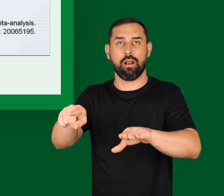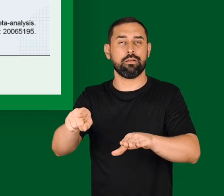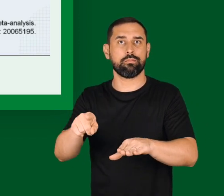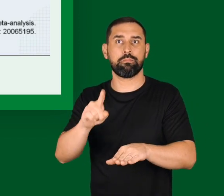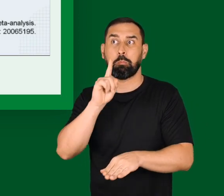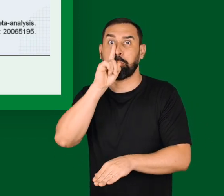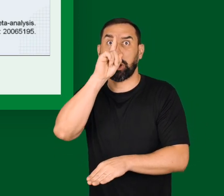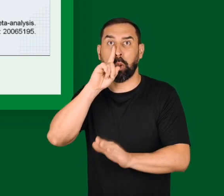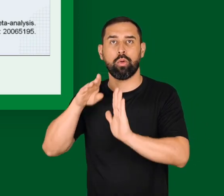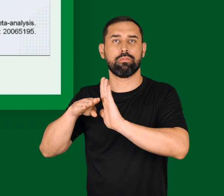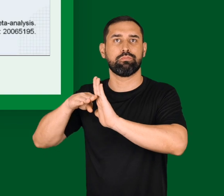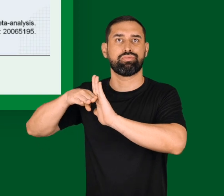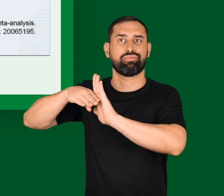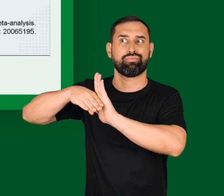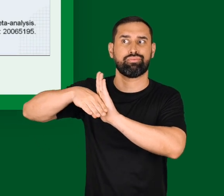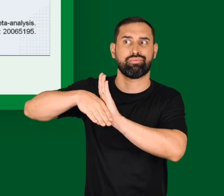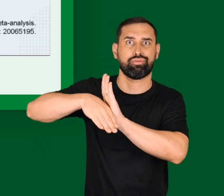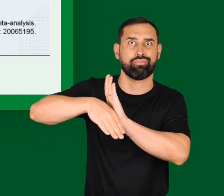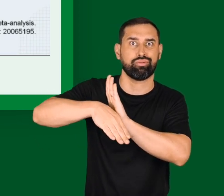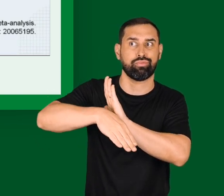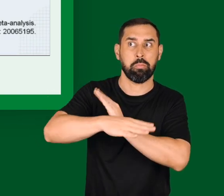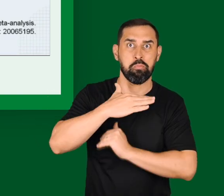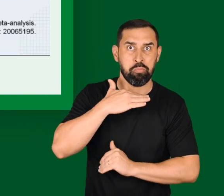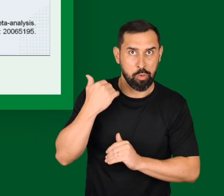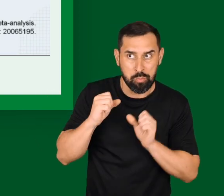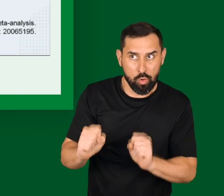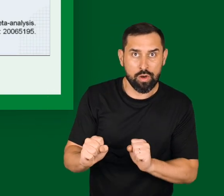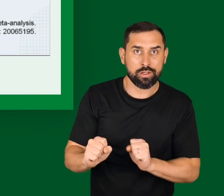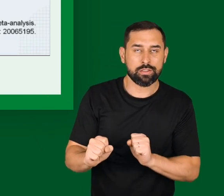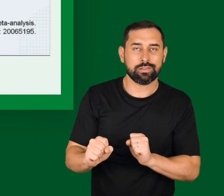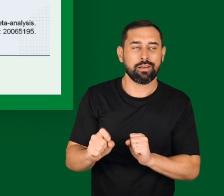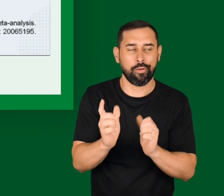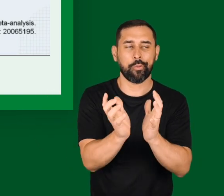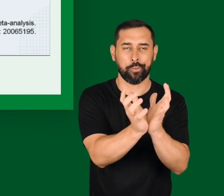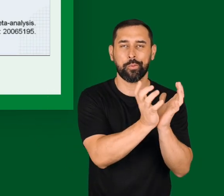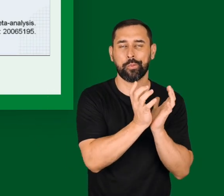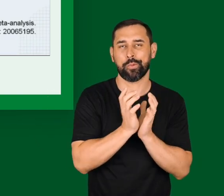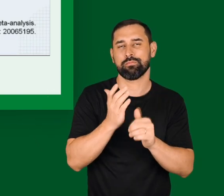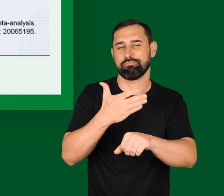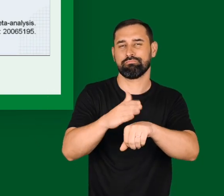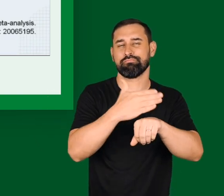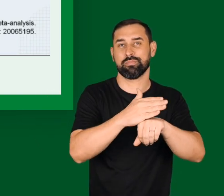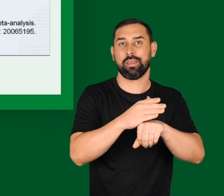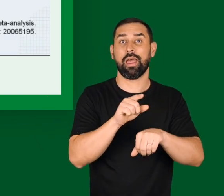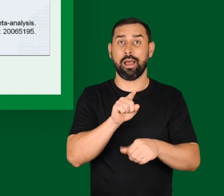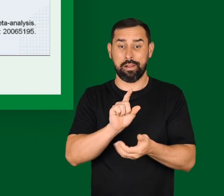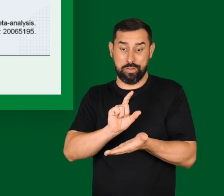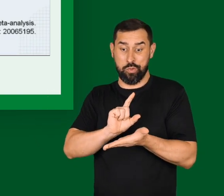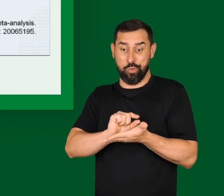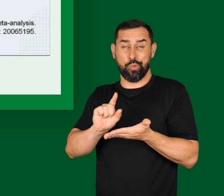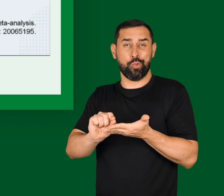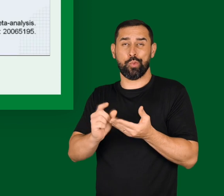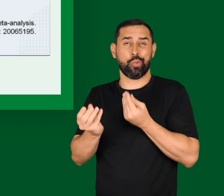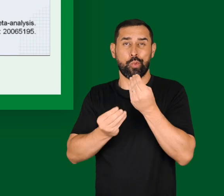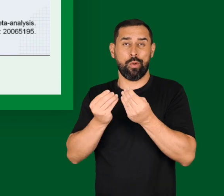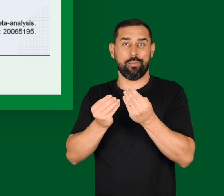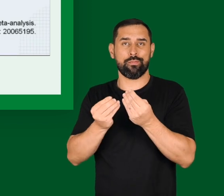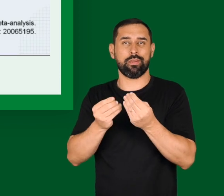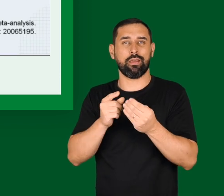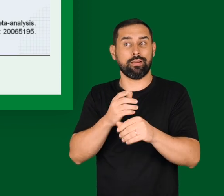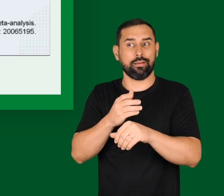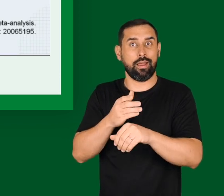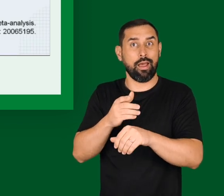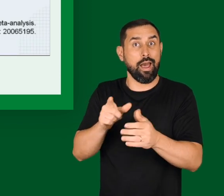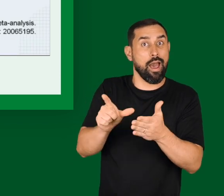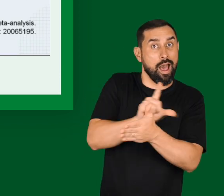para atender crianças com risco elevado, tá? Para óbito. Então, eles fizeram como uma coorte histórica antes